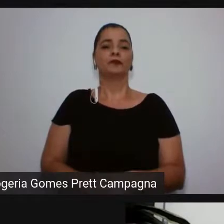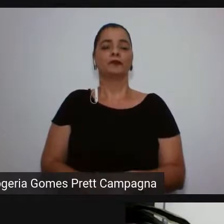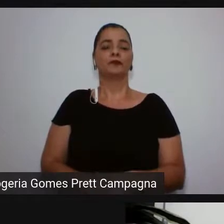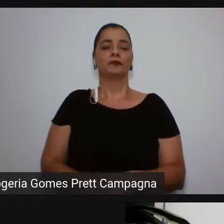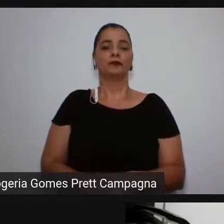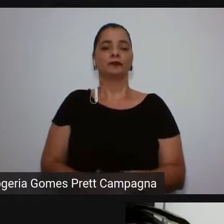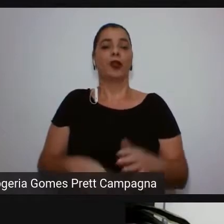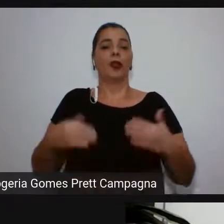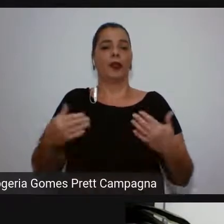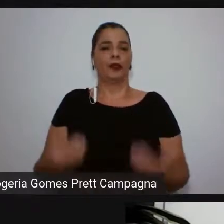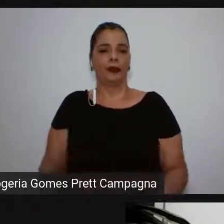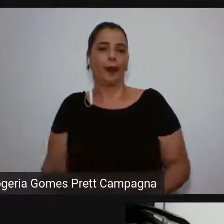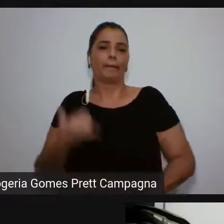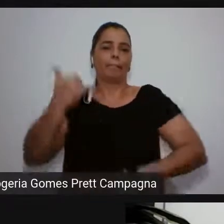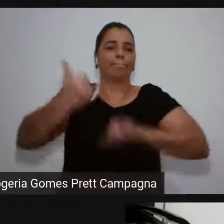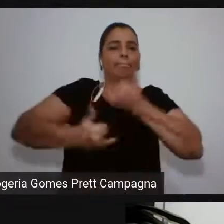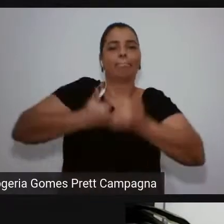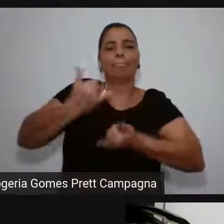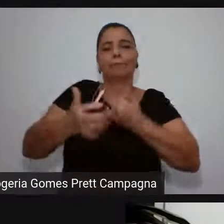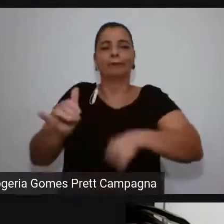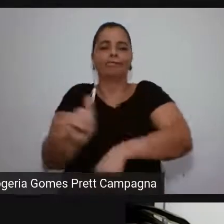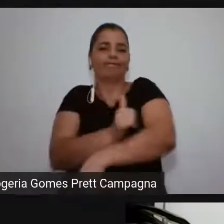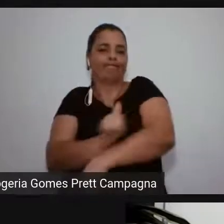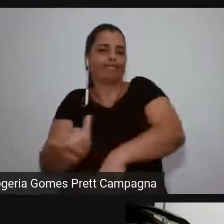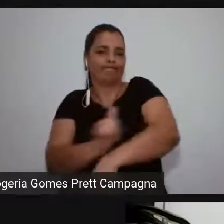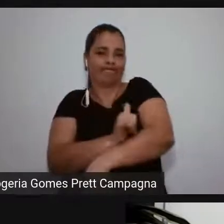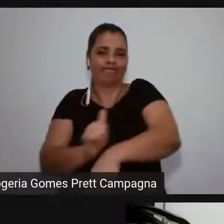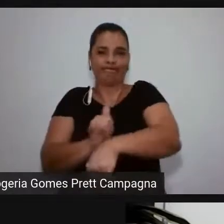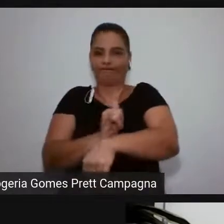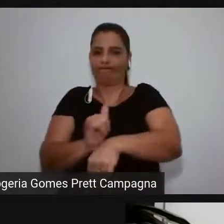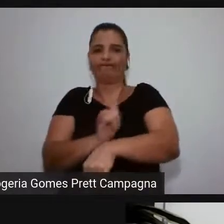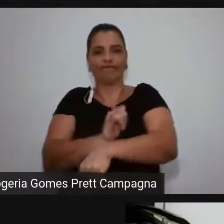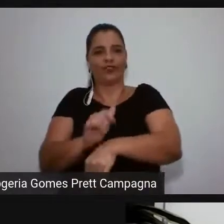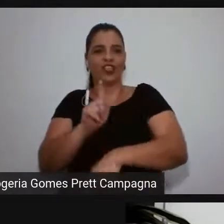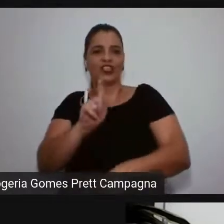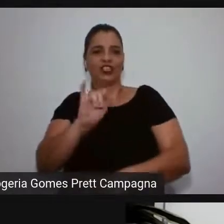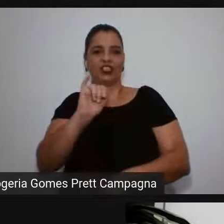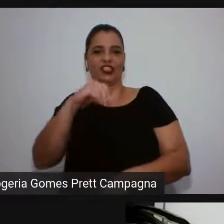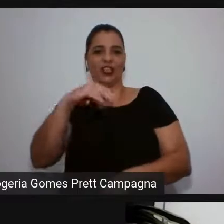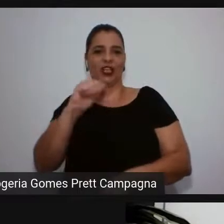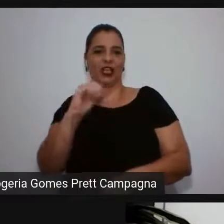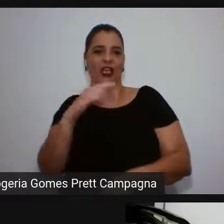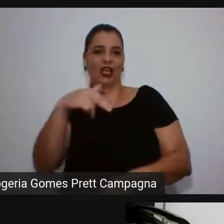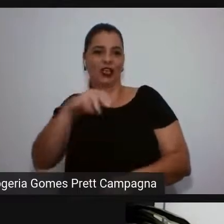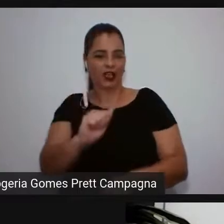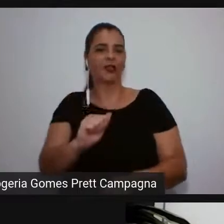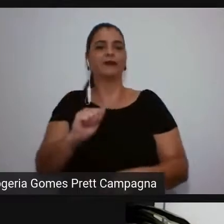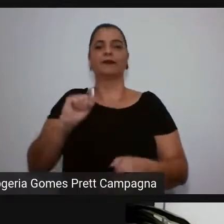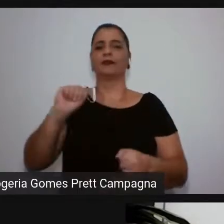Então essa gincana estudantil foi o objetivo fazer o quê? Envolver todos. Então aqueles